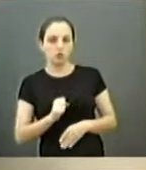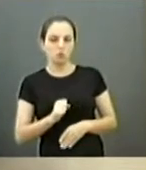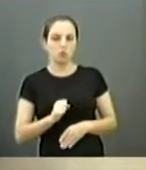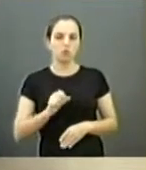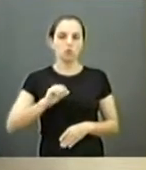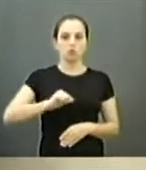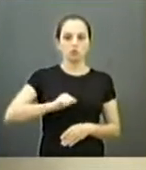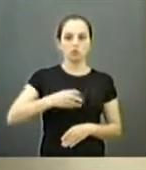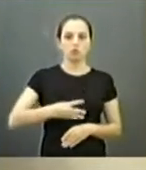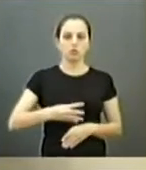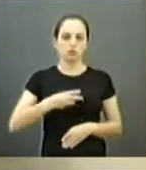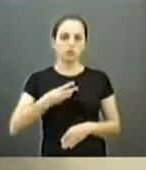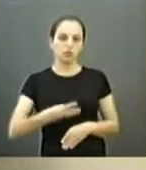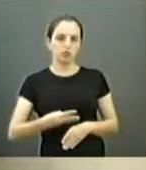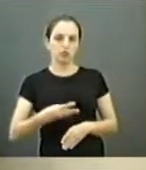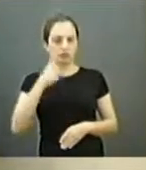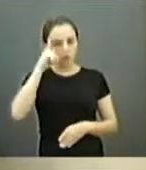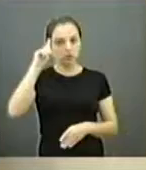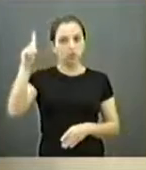178.943, dia